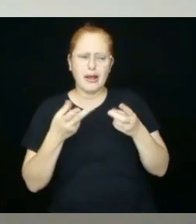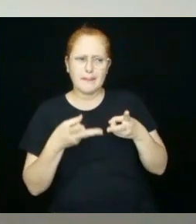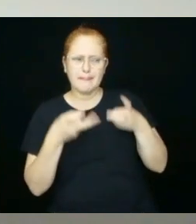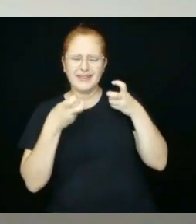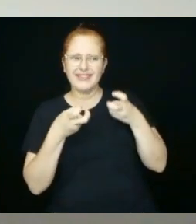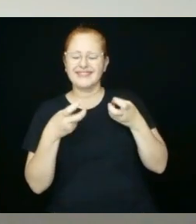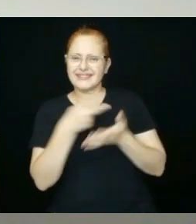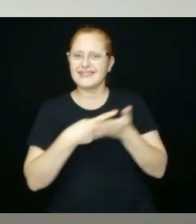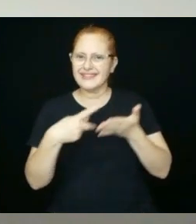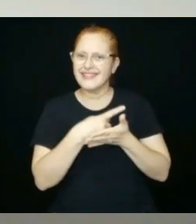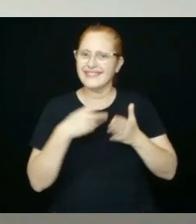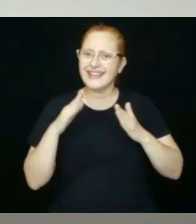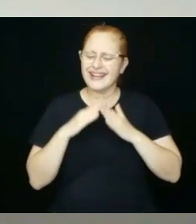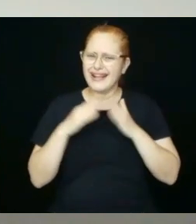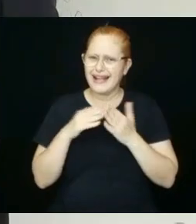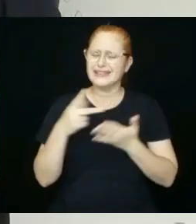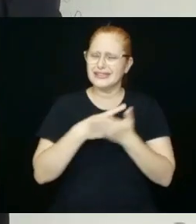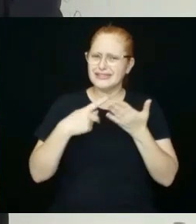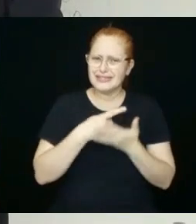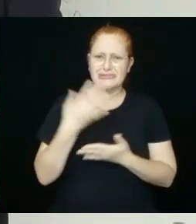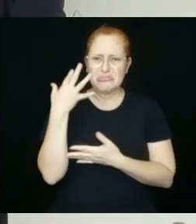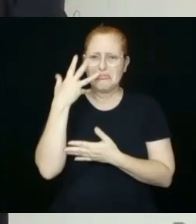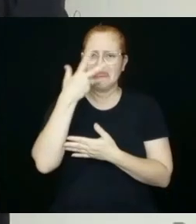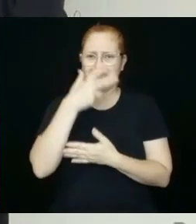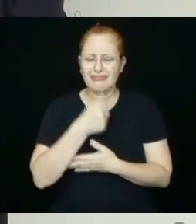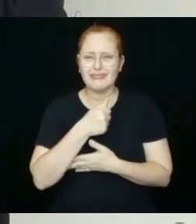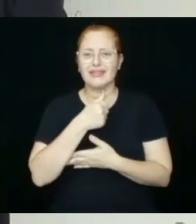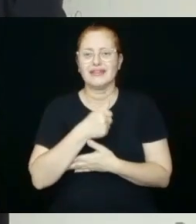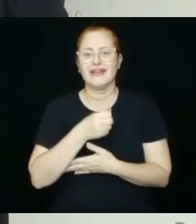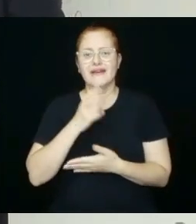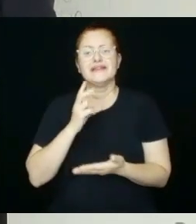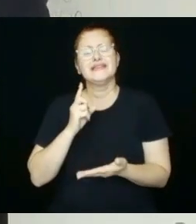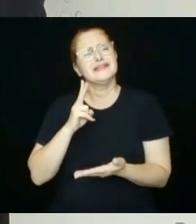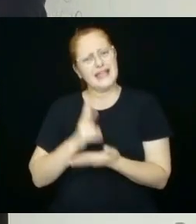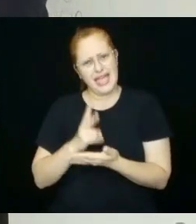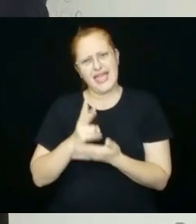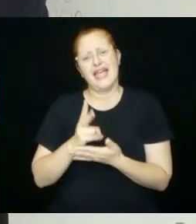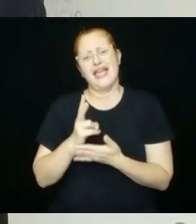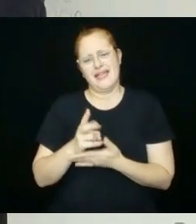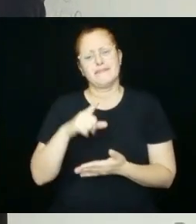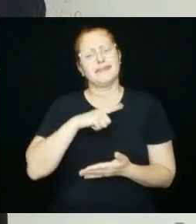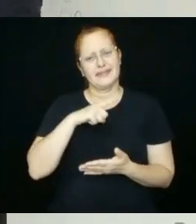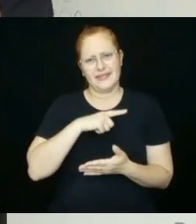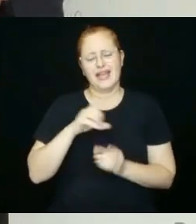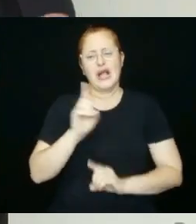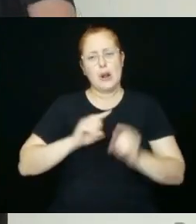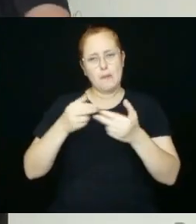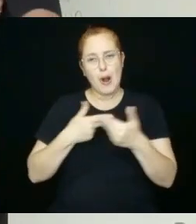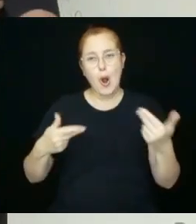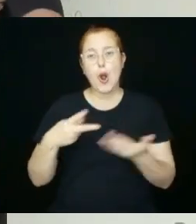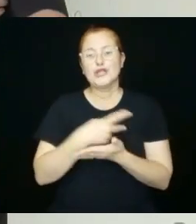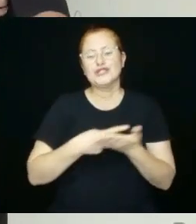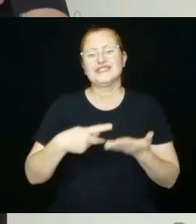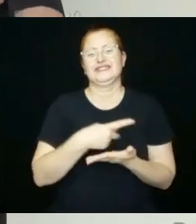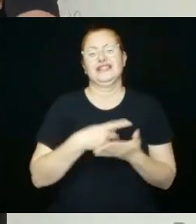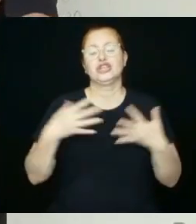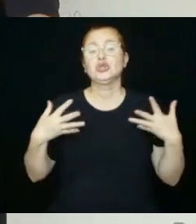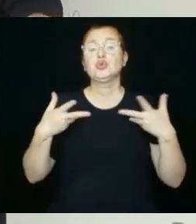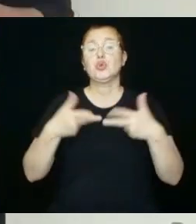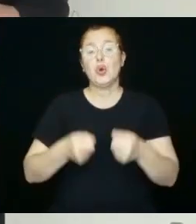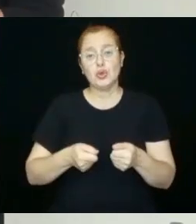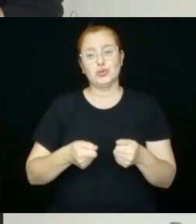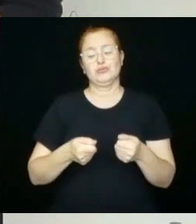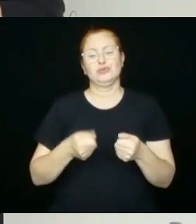acho que são desenhos que estão muito bons, assim. Então acho que sempre tem alguma coisa que o desenho todo